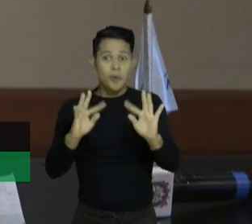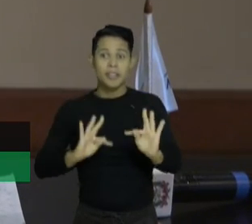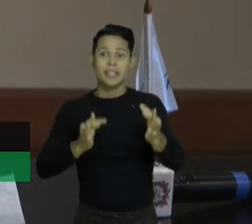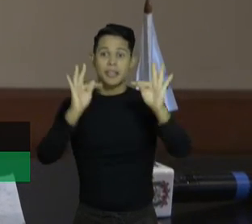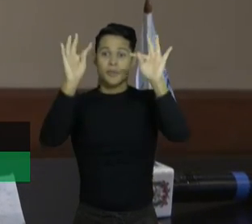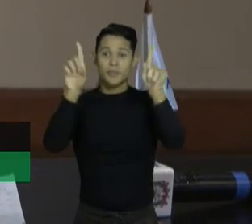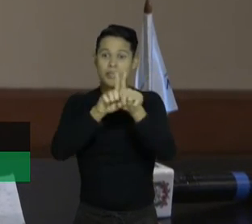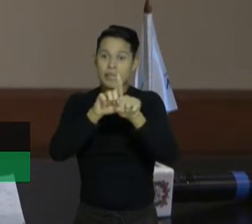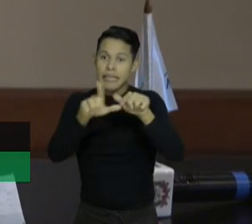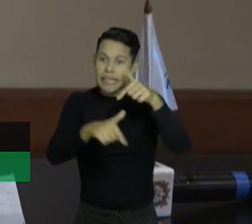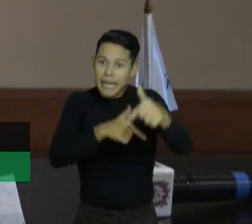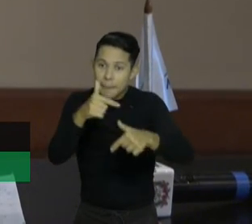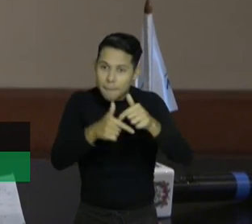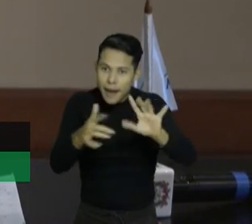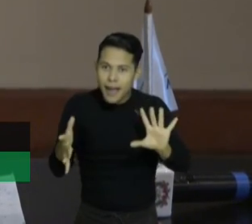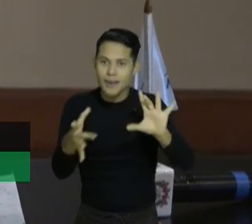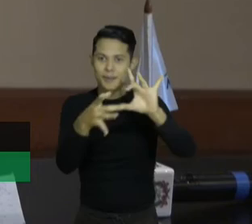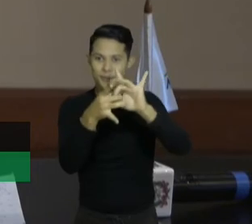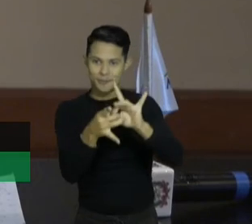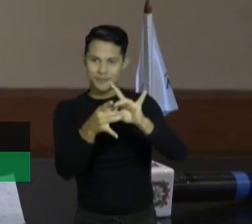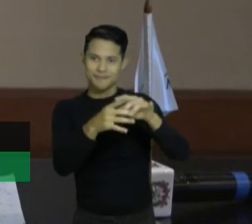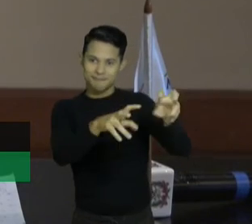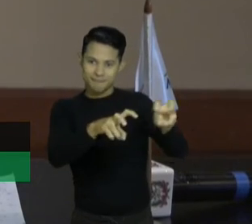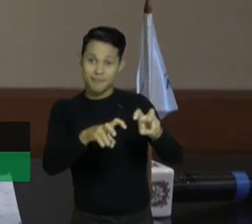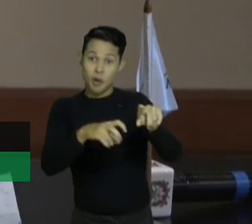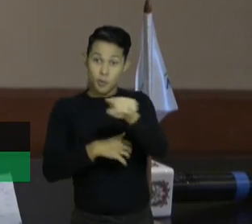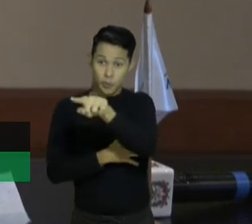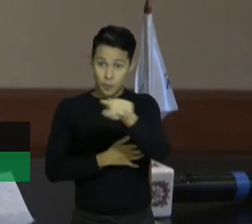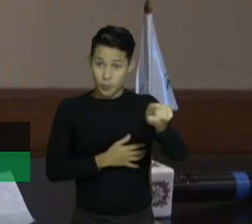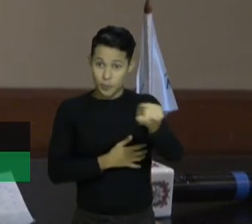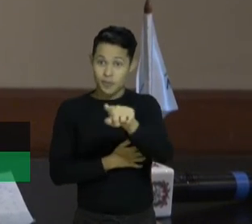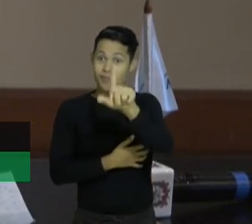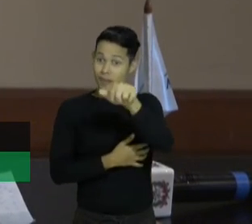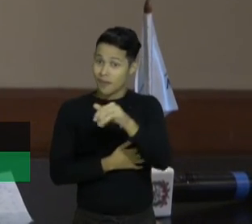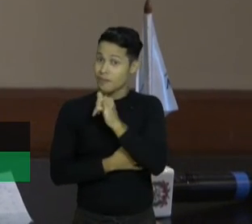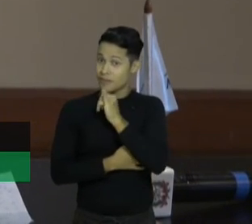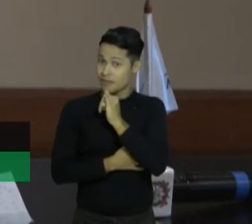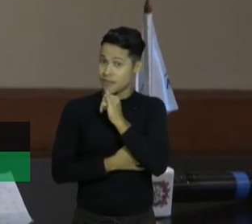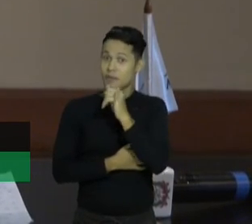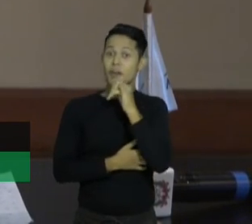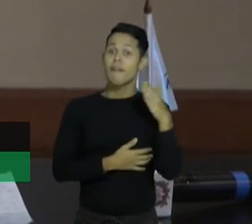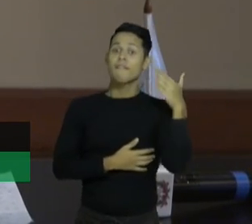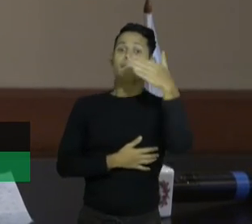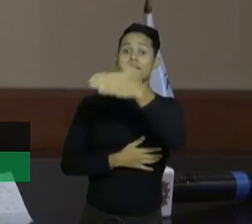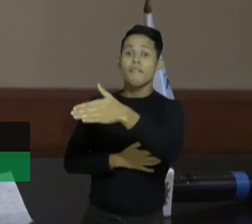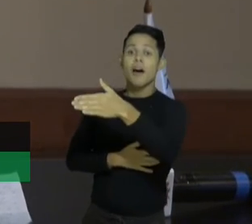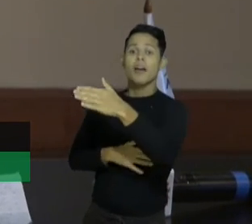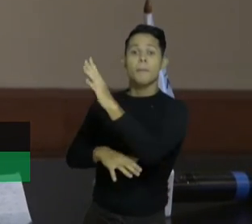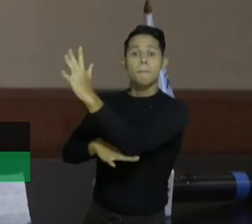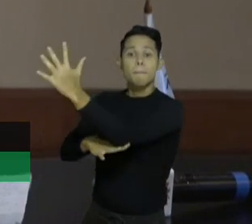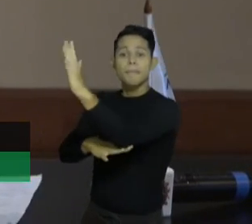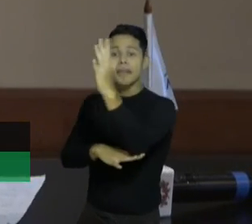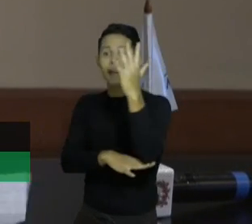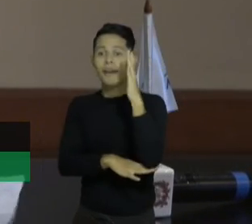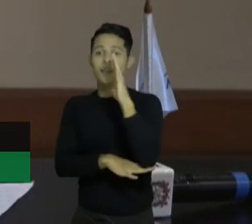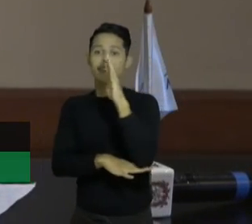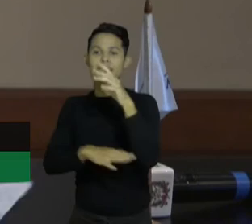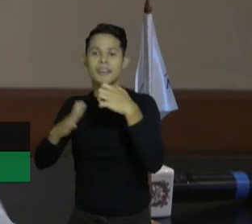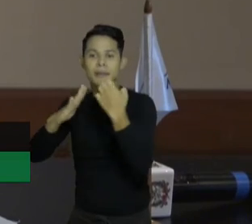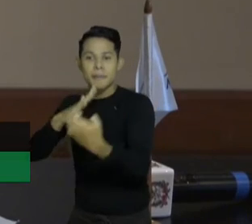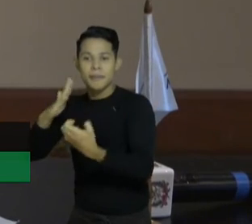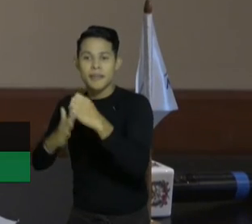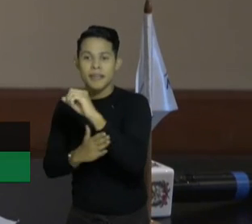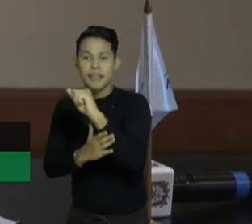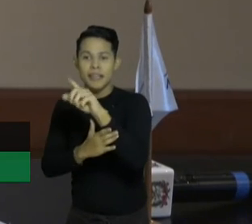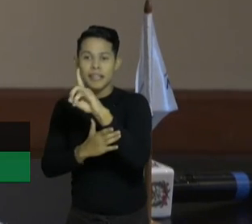agregado né vocês aqui são o maior exemplo disso vai lá numa planta da Sadia ou e das demais vai lá no no